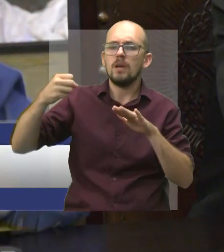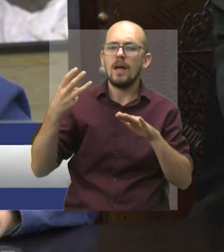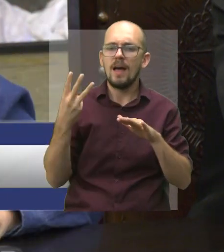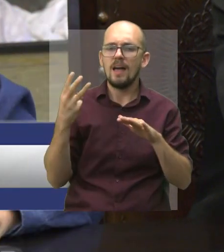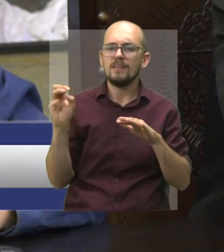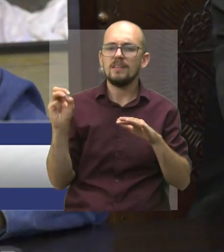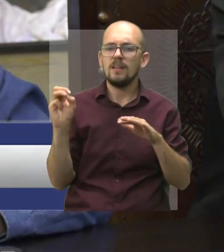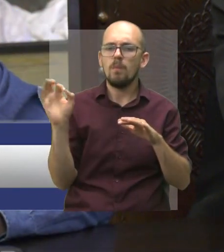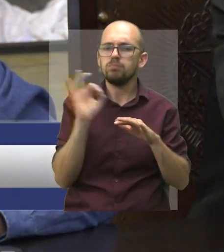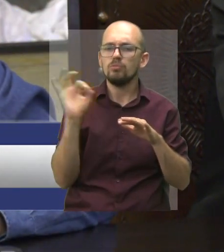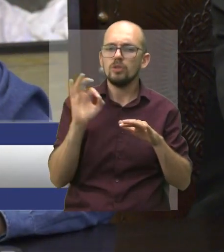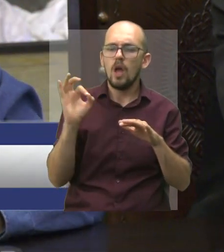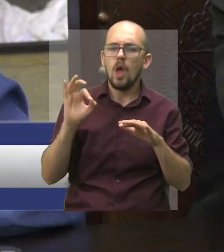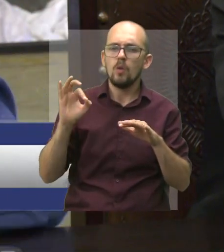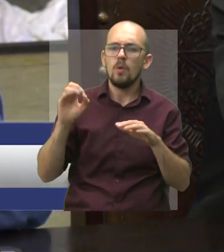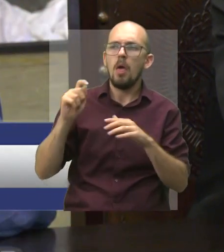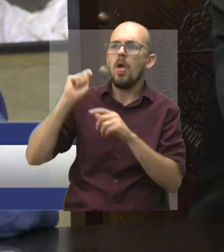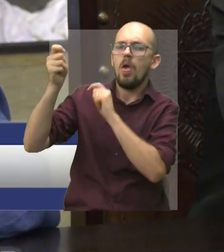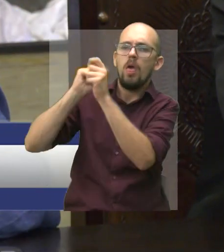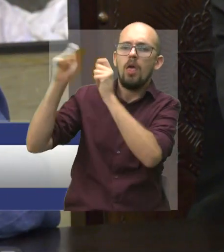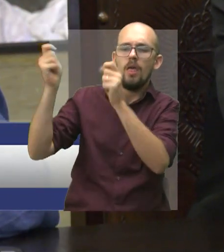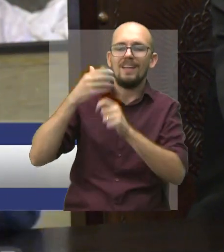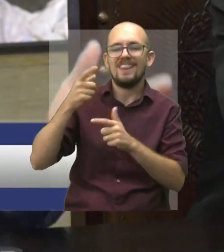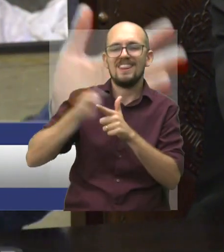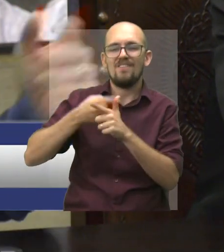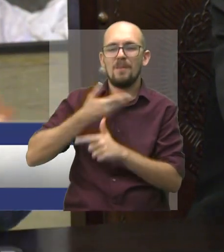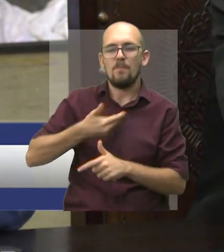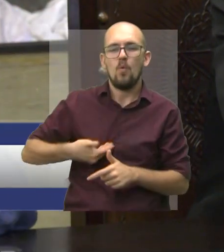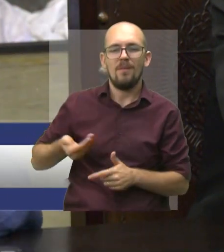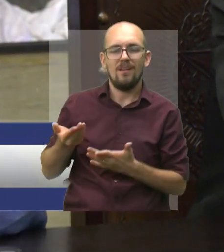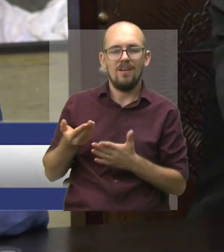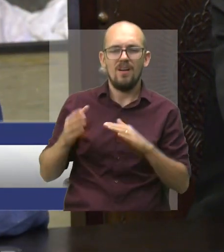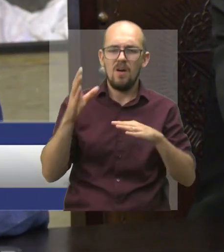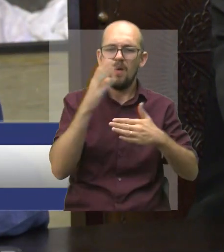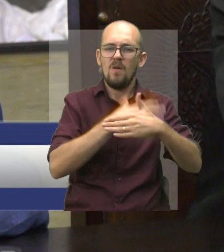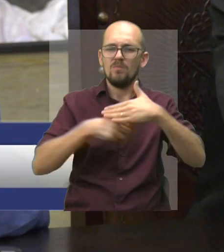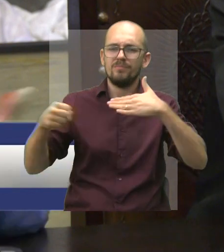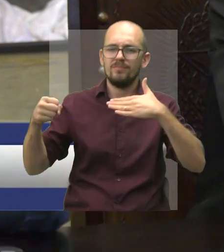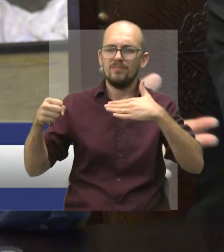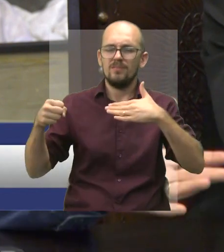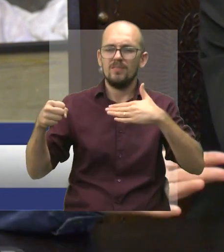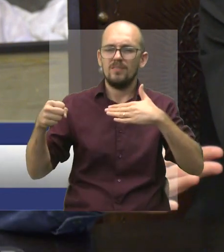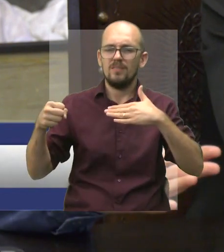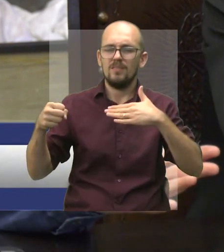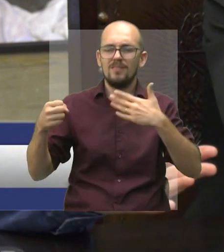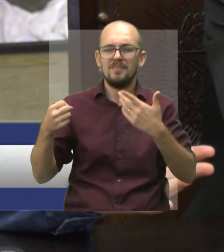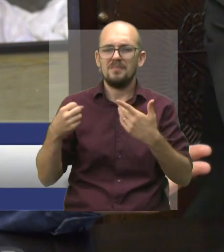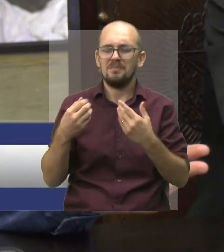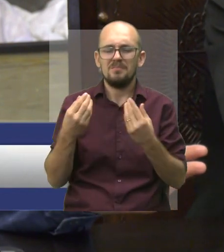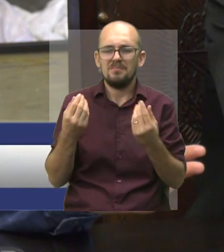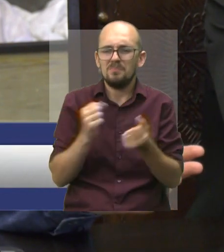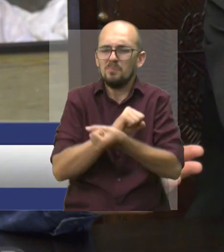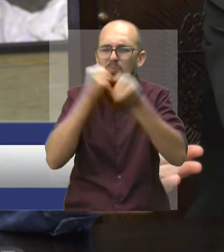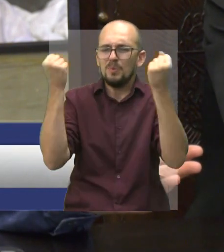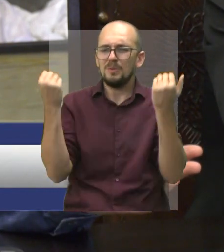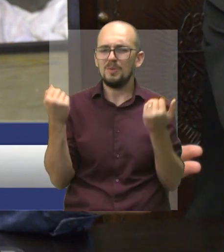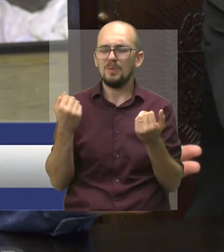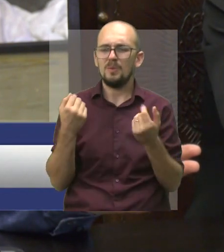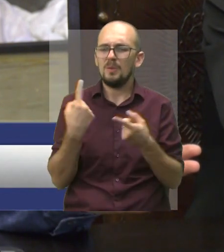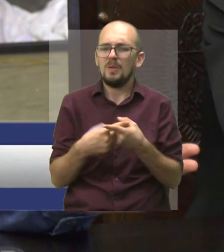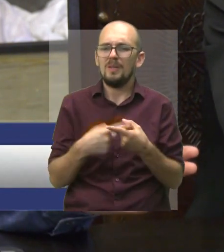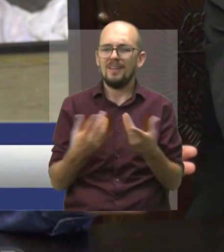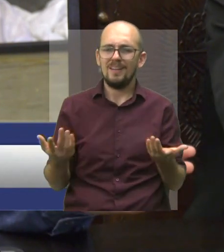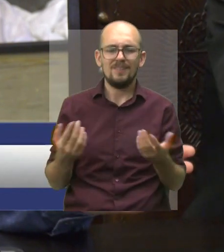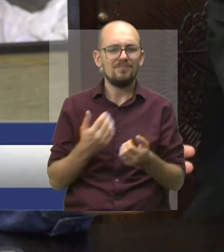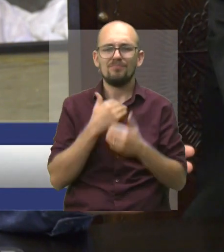30% e vai pagar dívida pública, por exemplo? Tem explicação? Não existe explicação para isso.